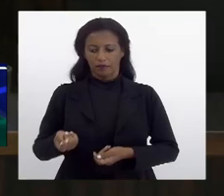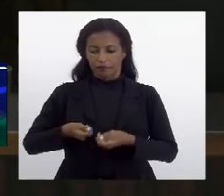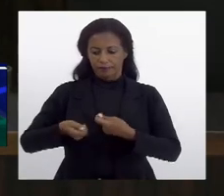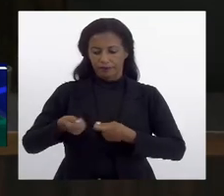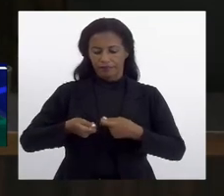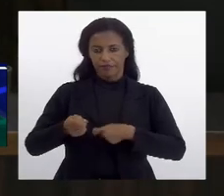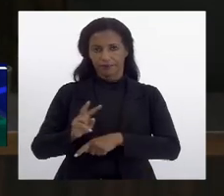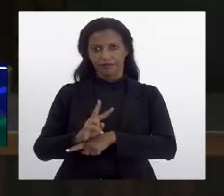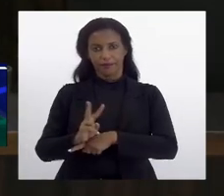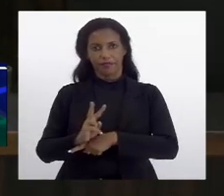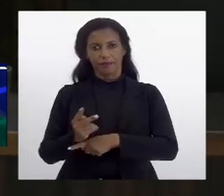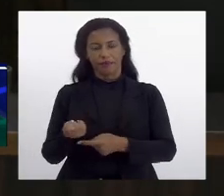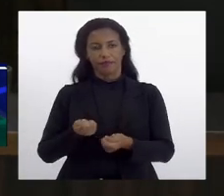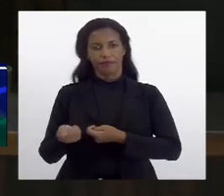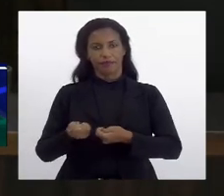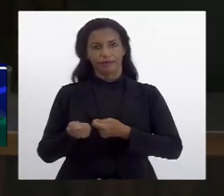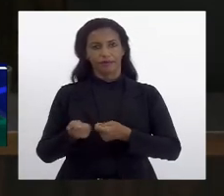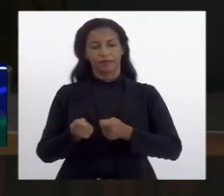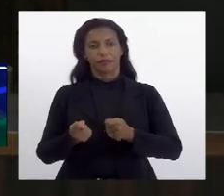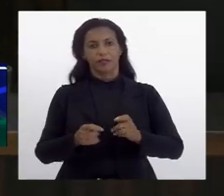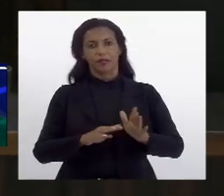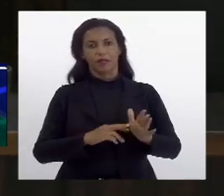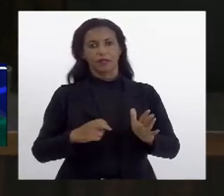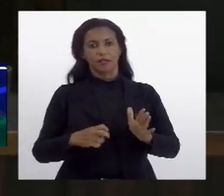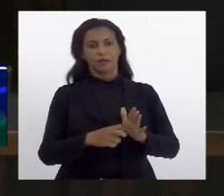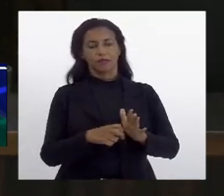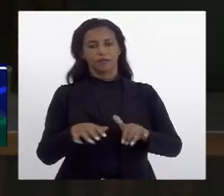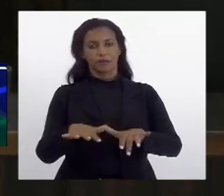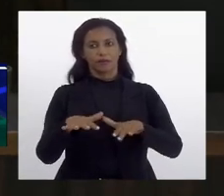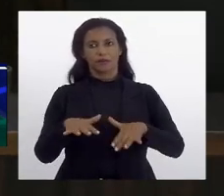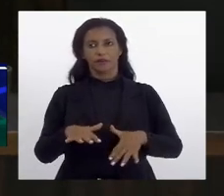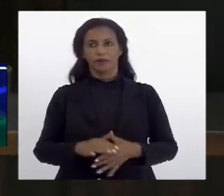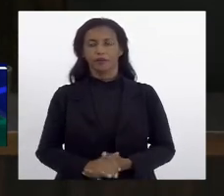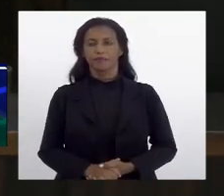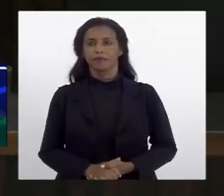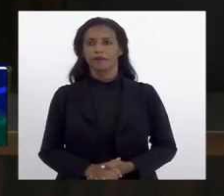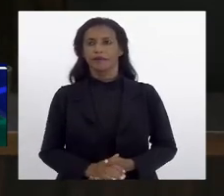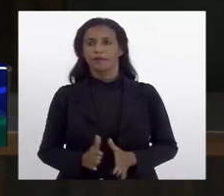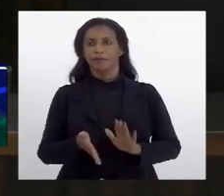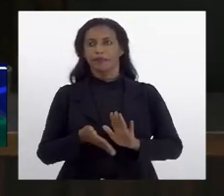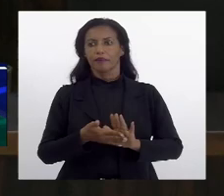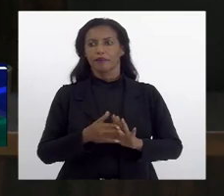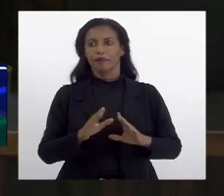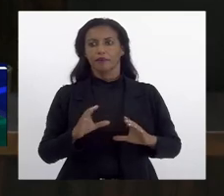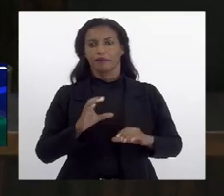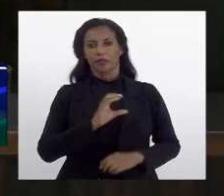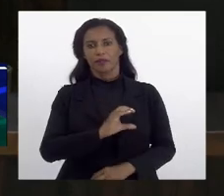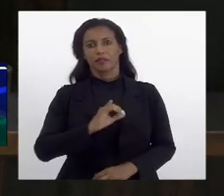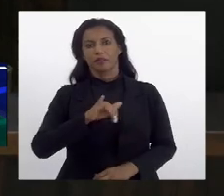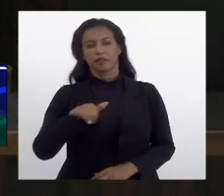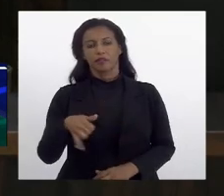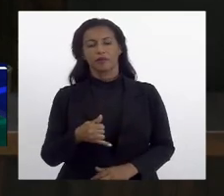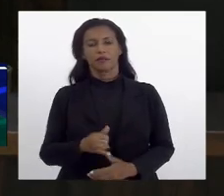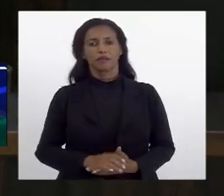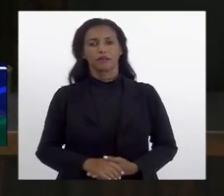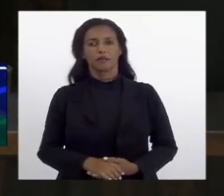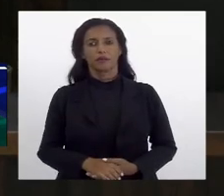fiscalização financeira e controle, as emendas de plenário. Para emitir parecer pela CCJ,